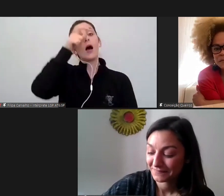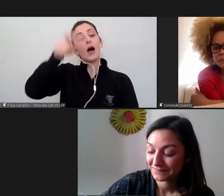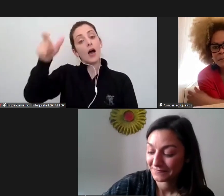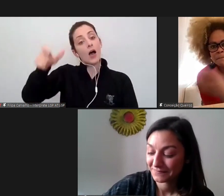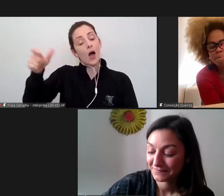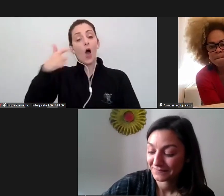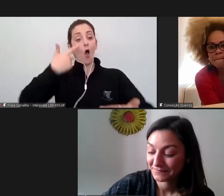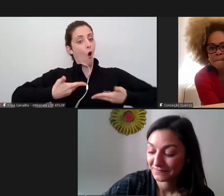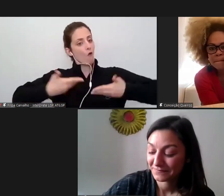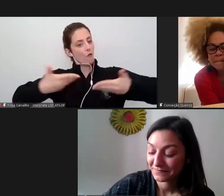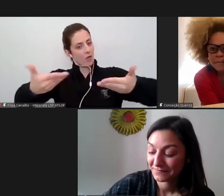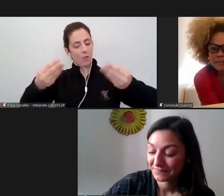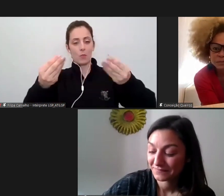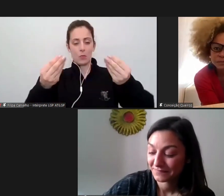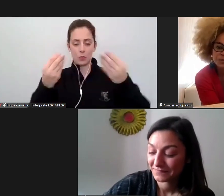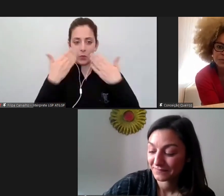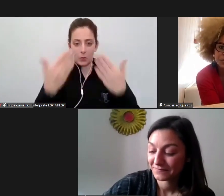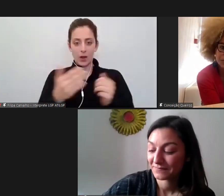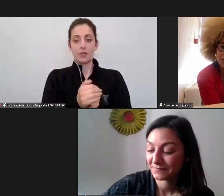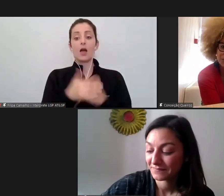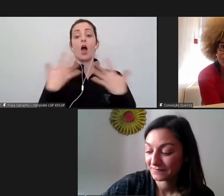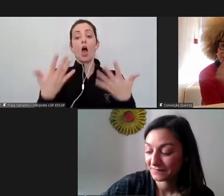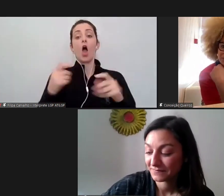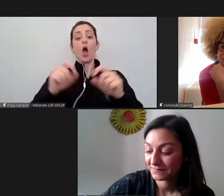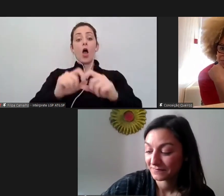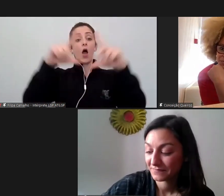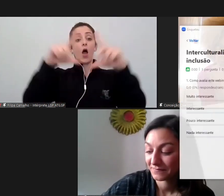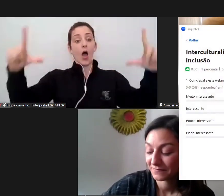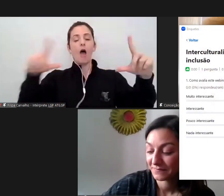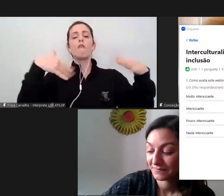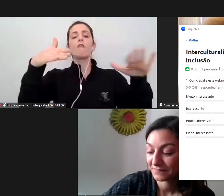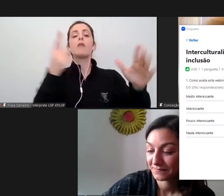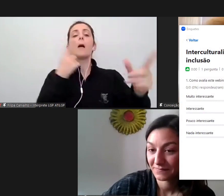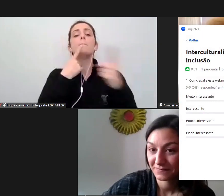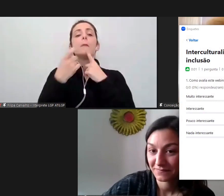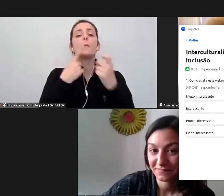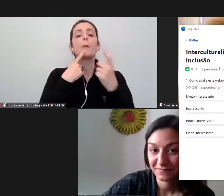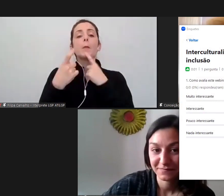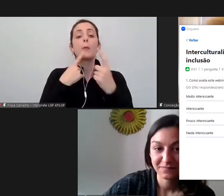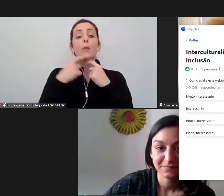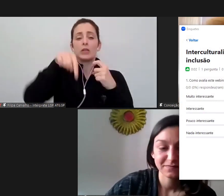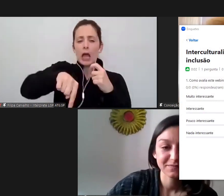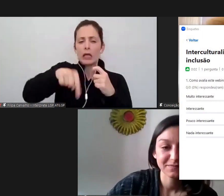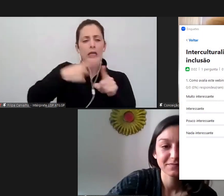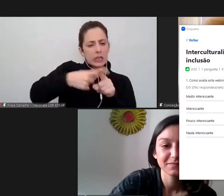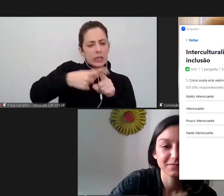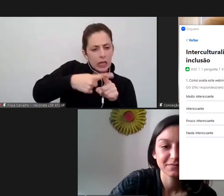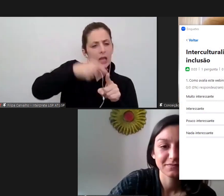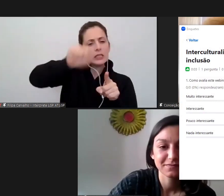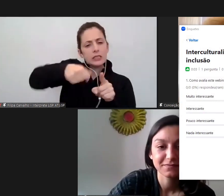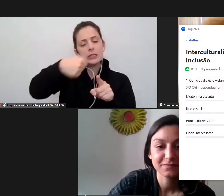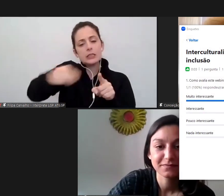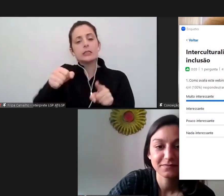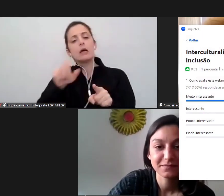convidados. Vamos agora partilhar no ecrã um inquérito de avaliação do interesse desta conferência.